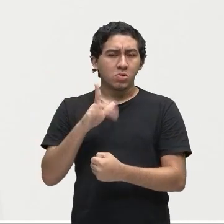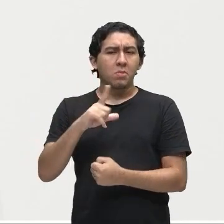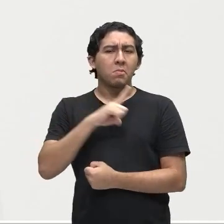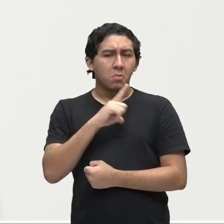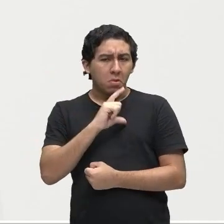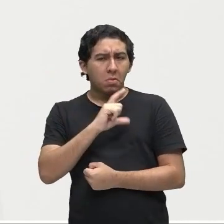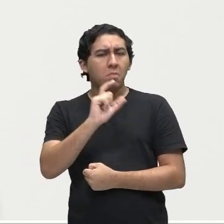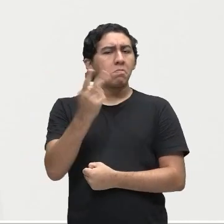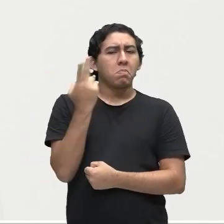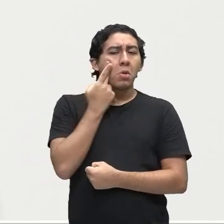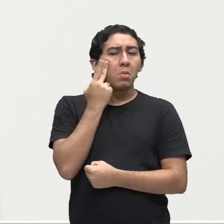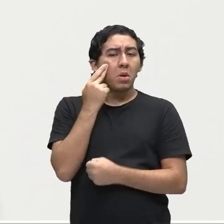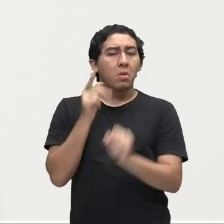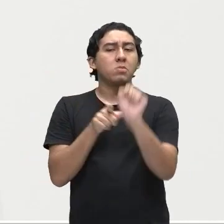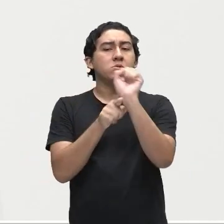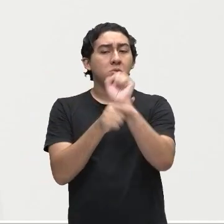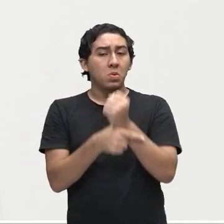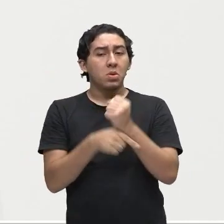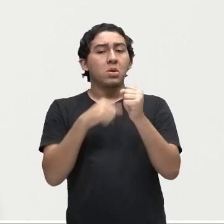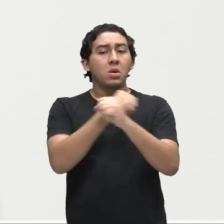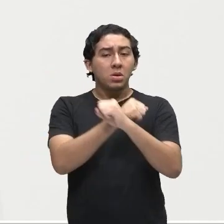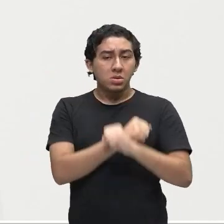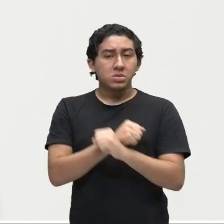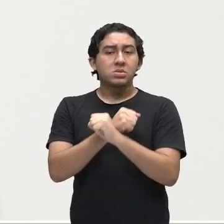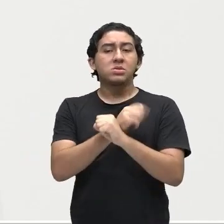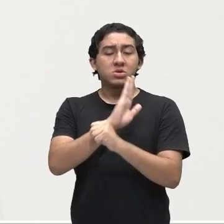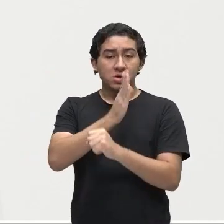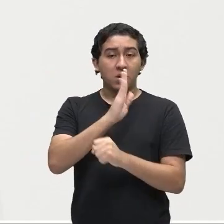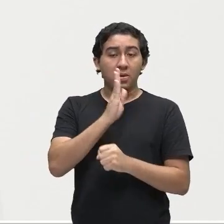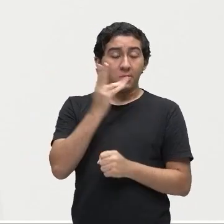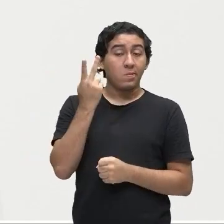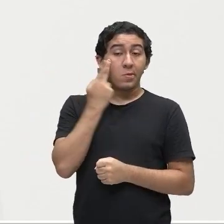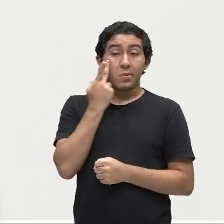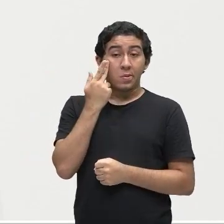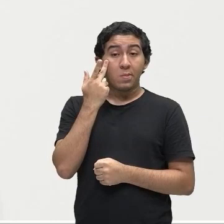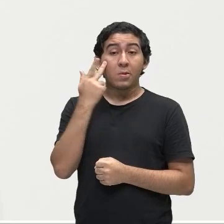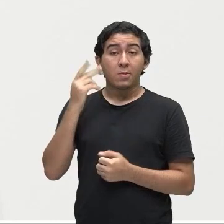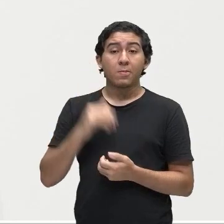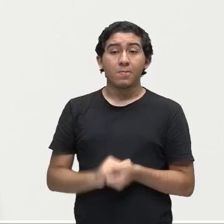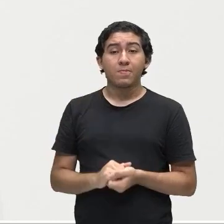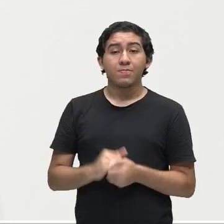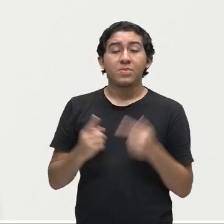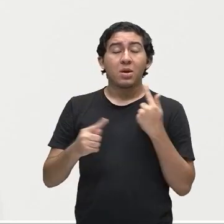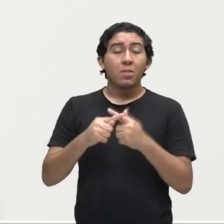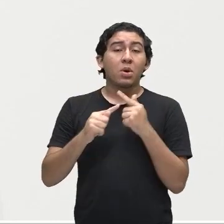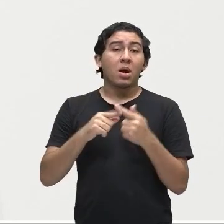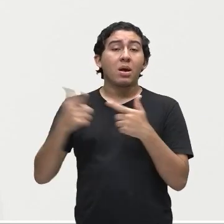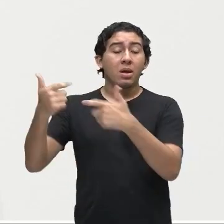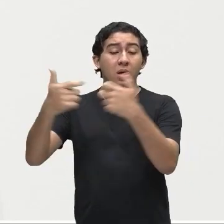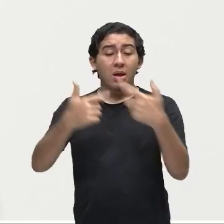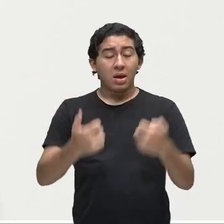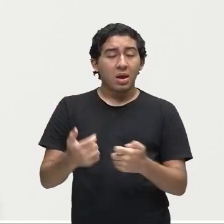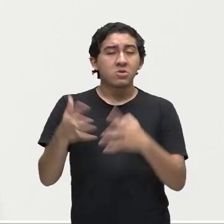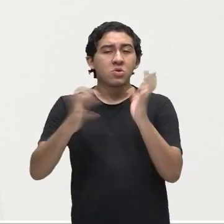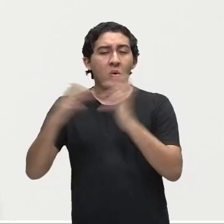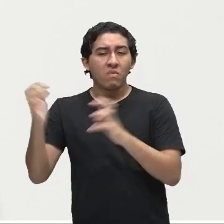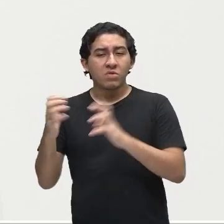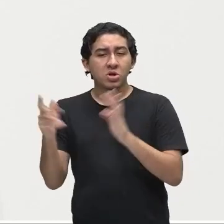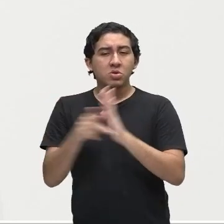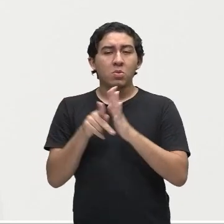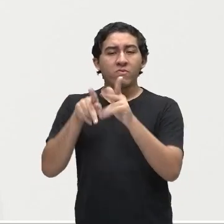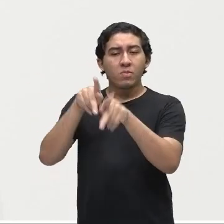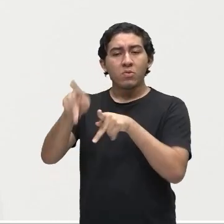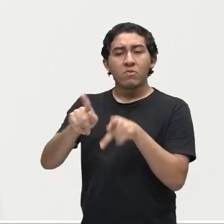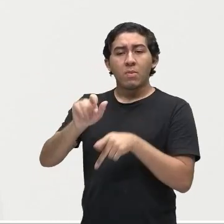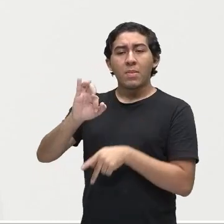tá? Essas cidades, elas já começam a se tornar cada vez mais seguras porque as guerras, os conflitos ali dos povos bárbaros e